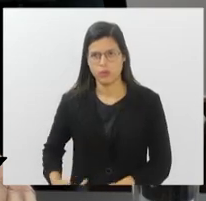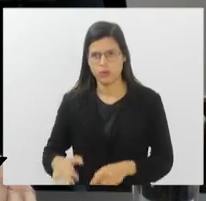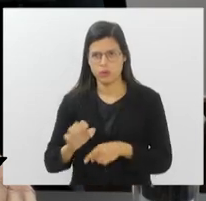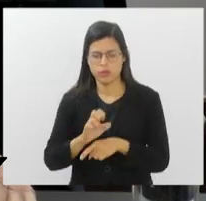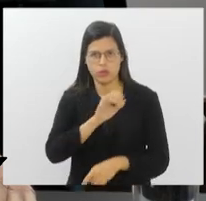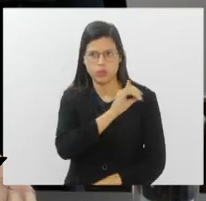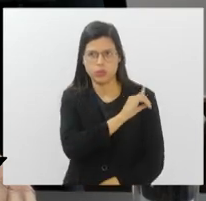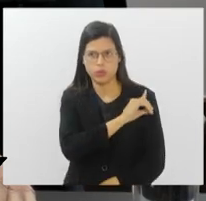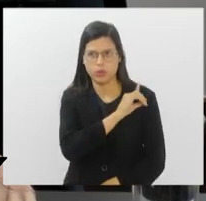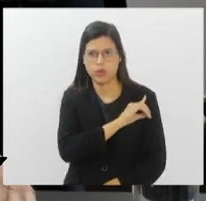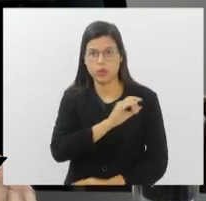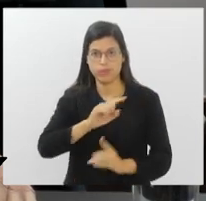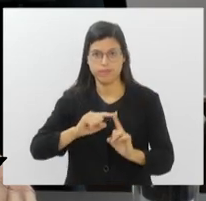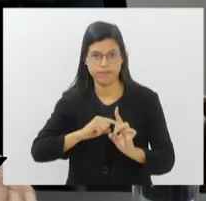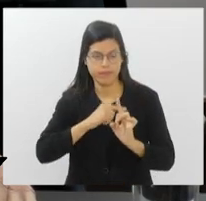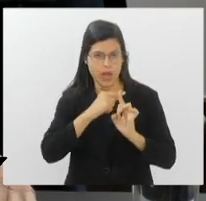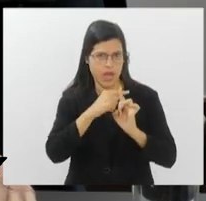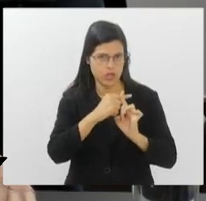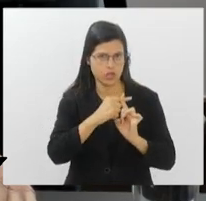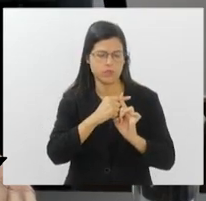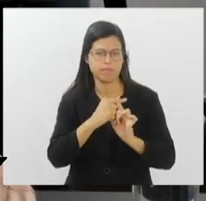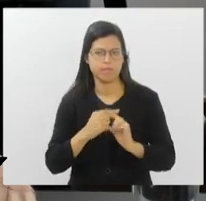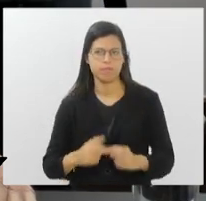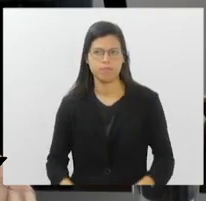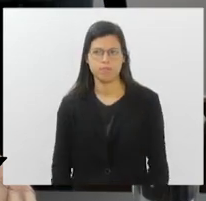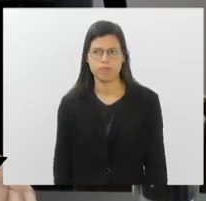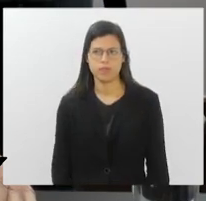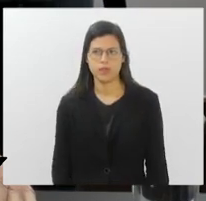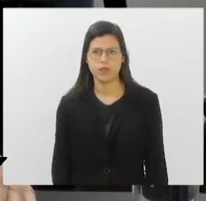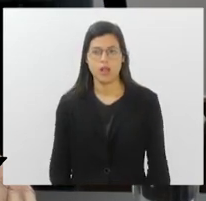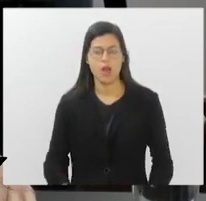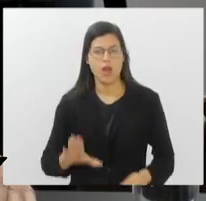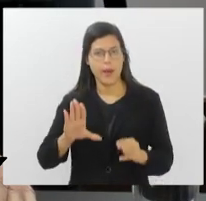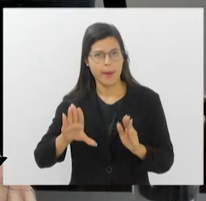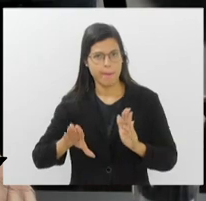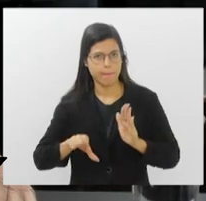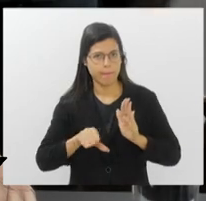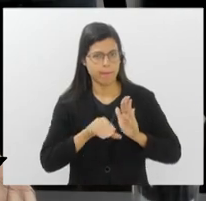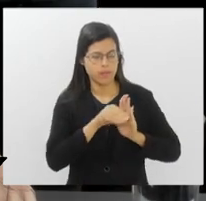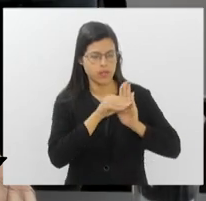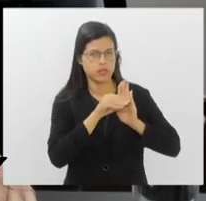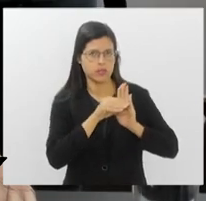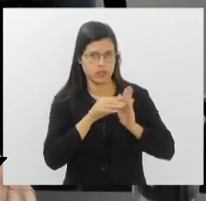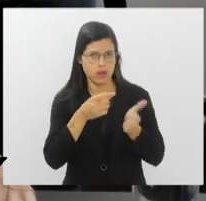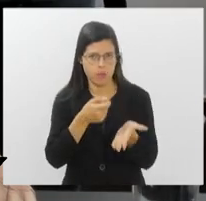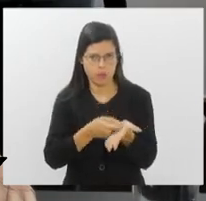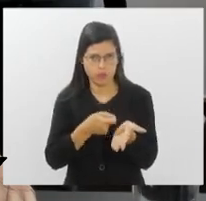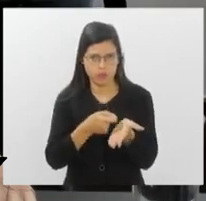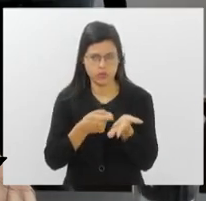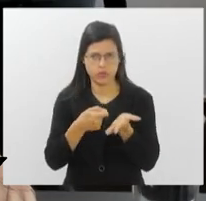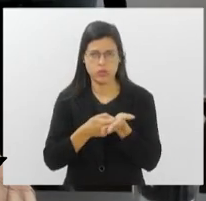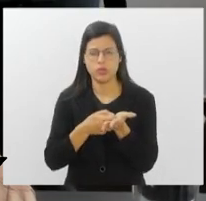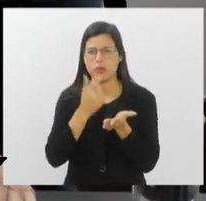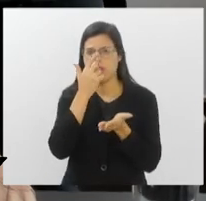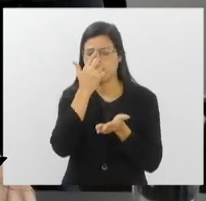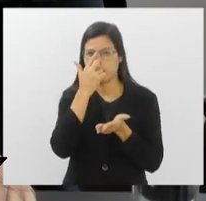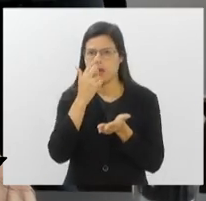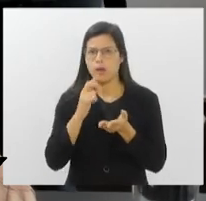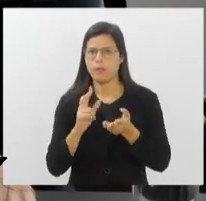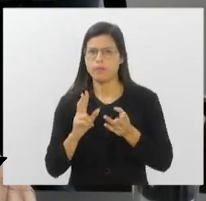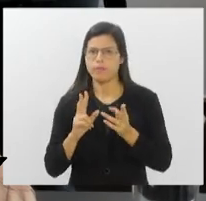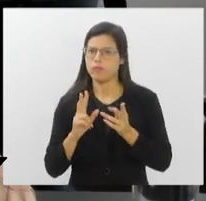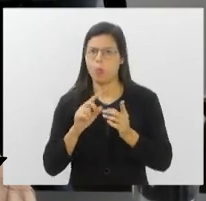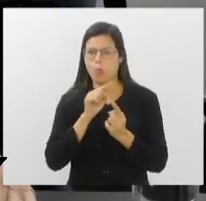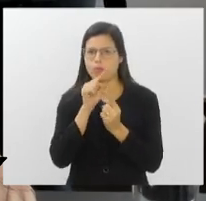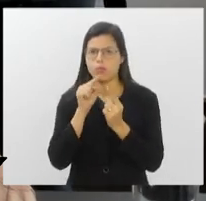E, mais ainda, uma das minhas emendas impositivas é exatamente para